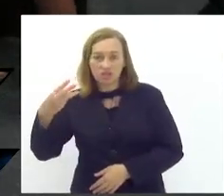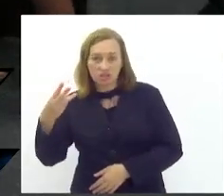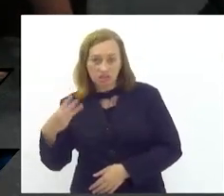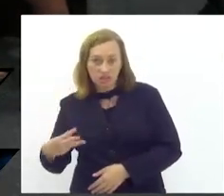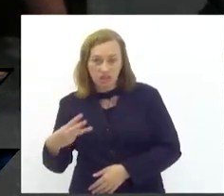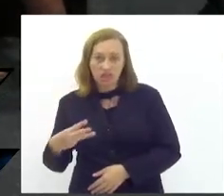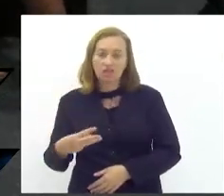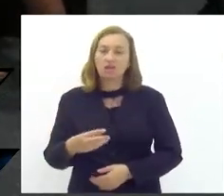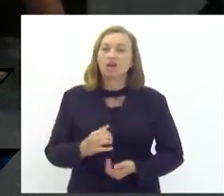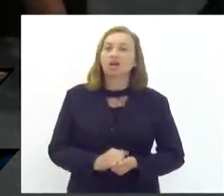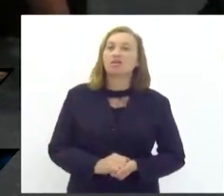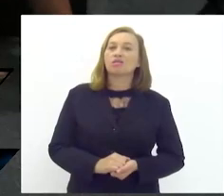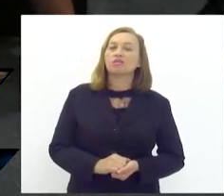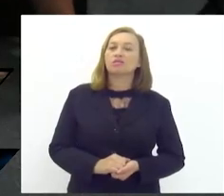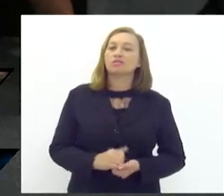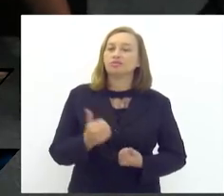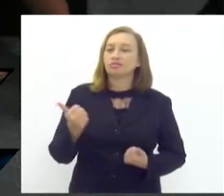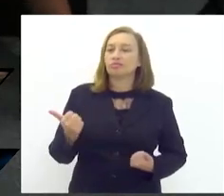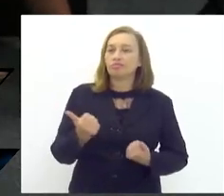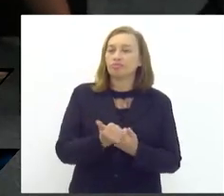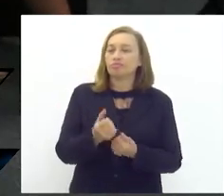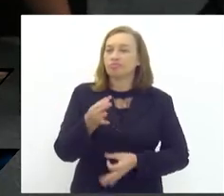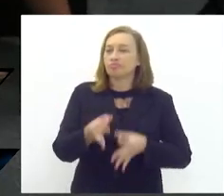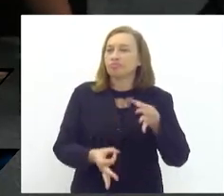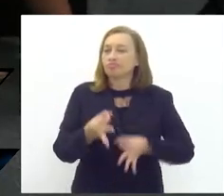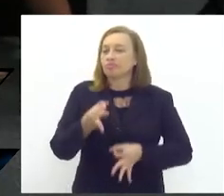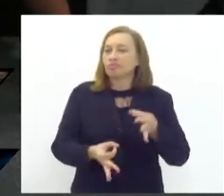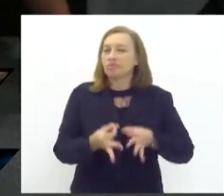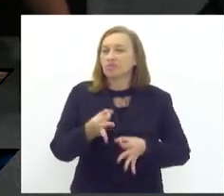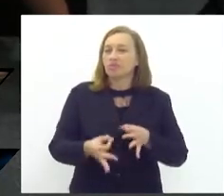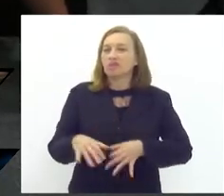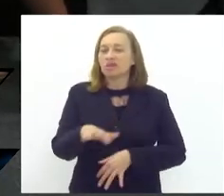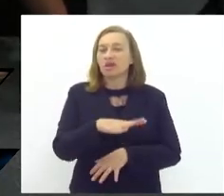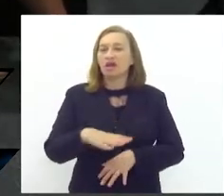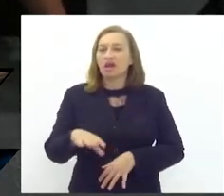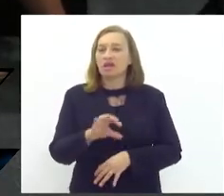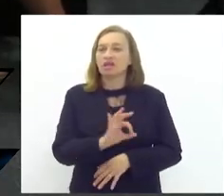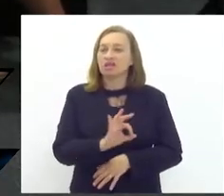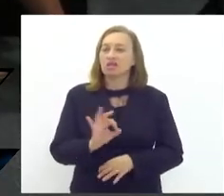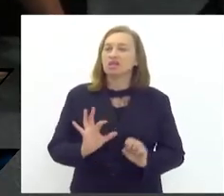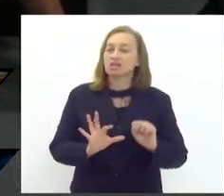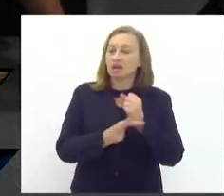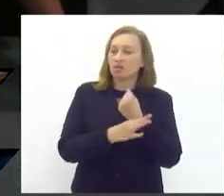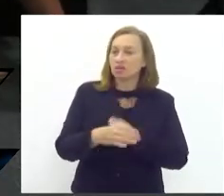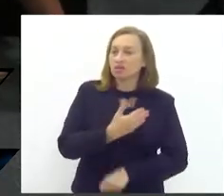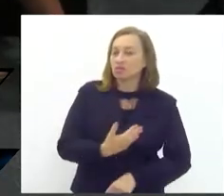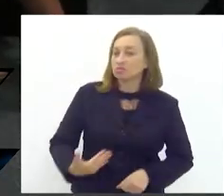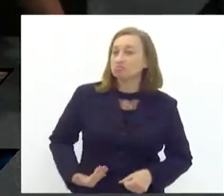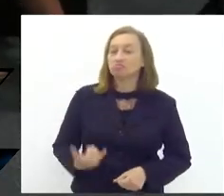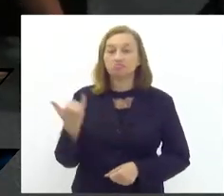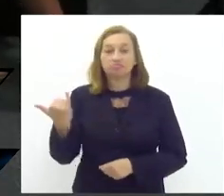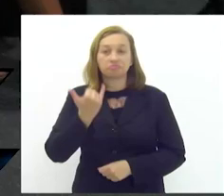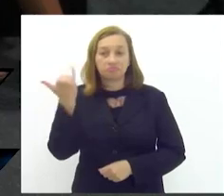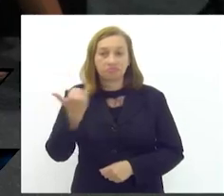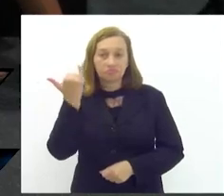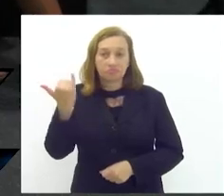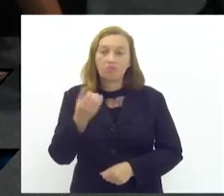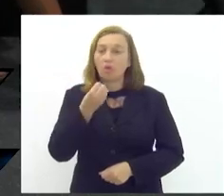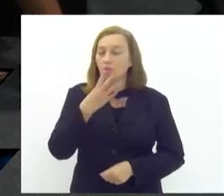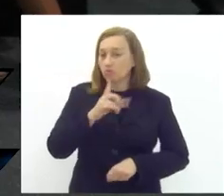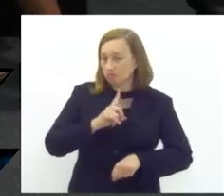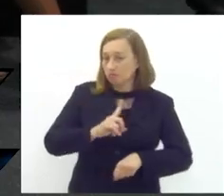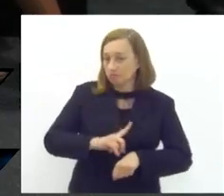jurídica para os profissionais da área de segurança pública um projeto muito importante que vem em bom momento